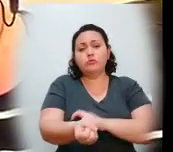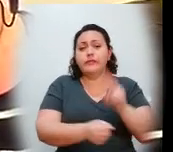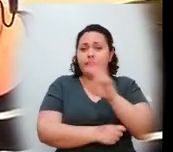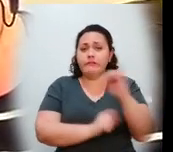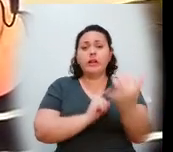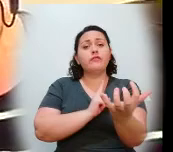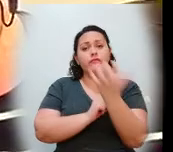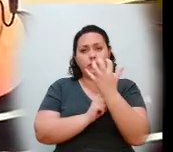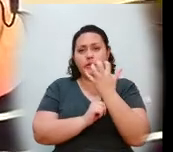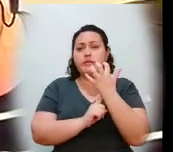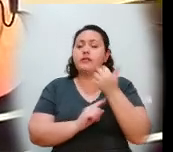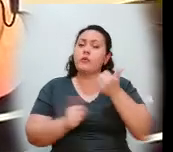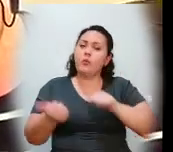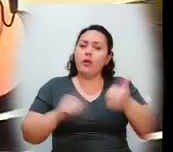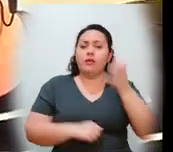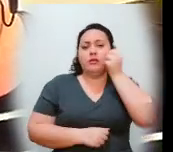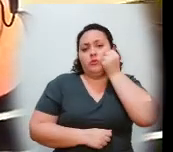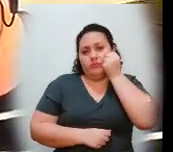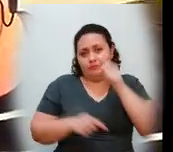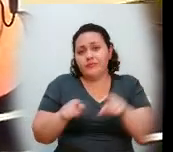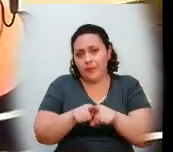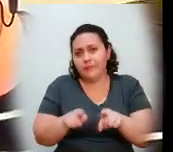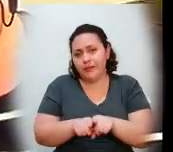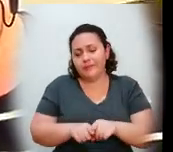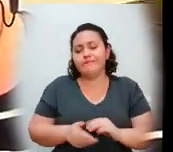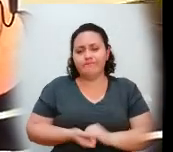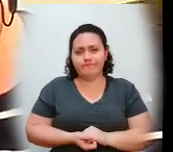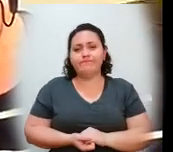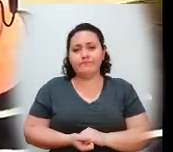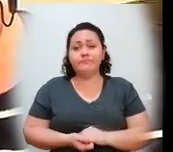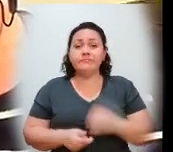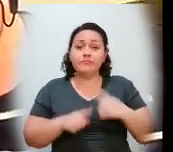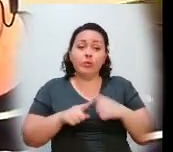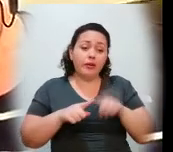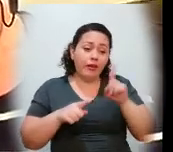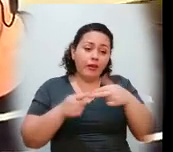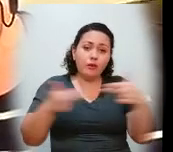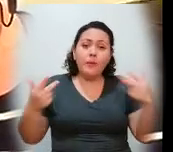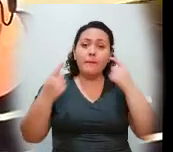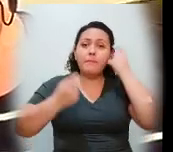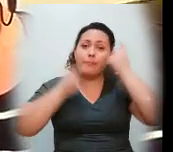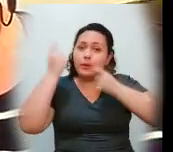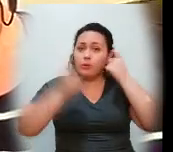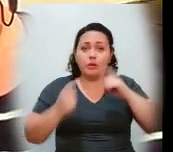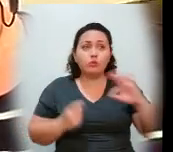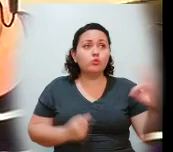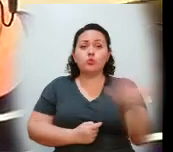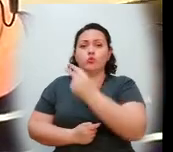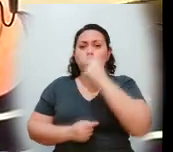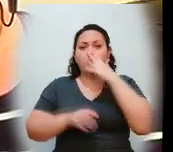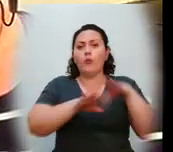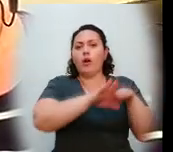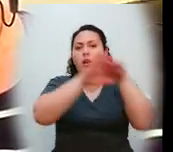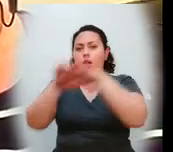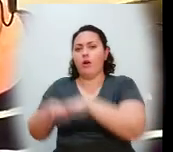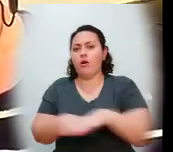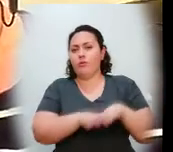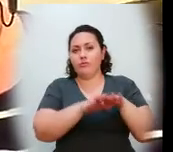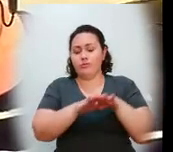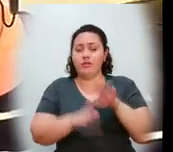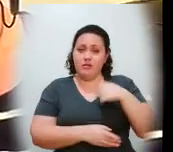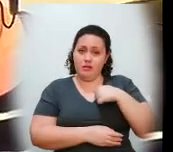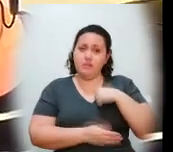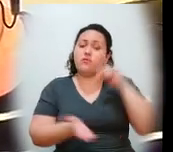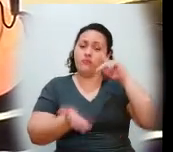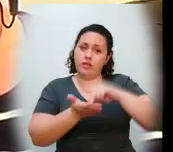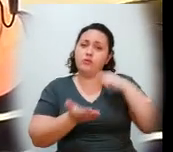interferindo diretamente na nossa qualidade de sono, porque são preocupações que todo mundo está tendo. Então, eu faço realmente